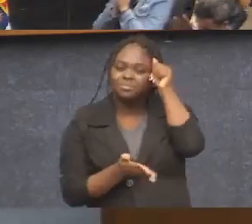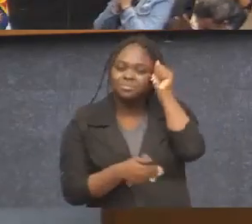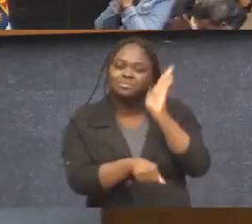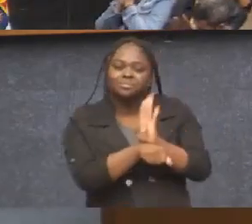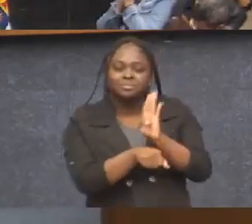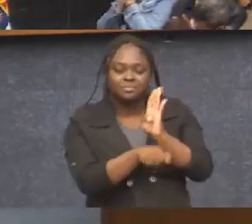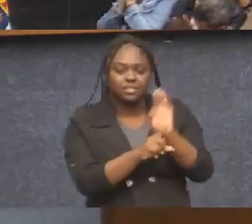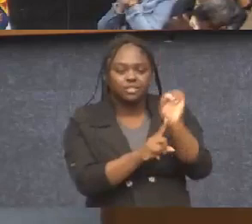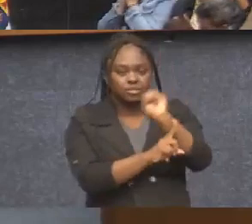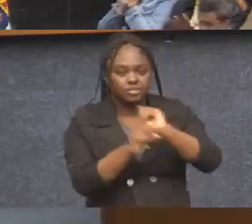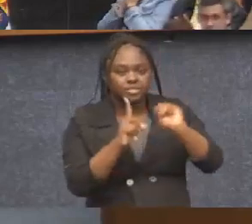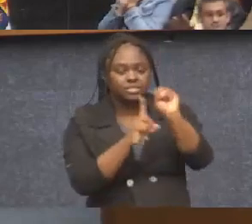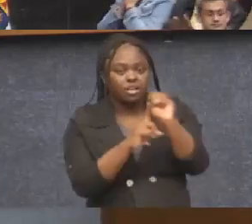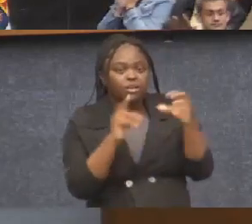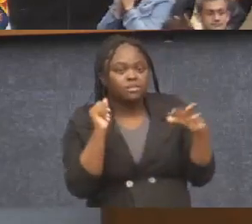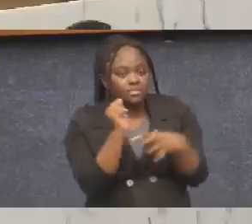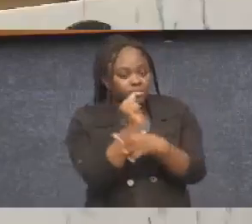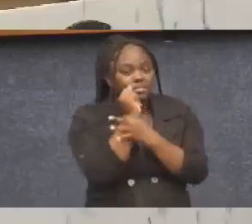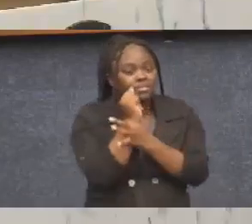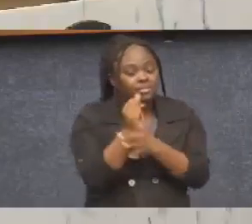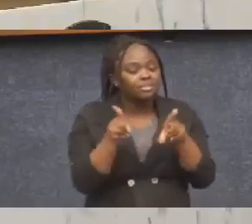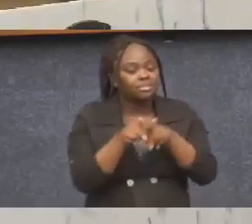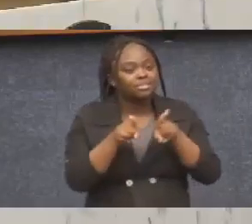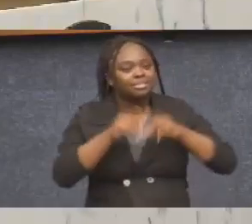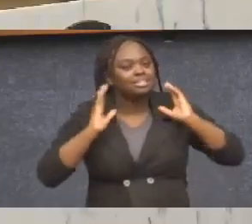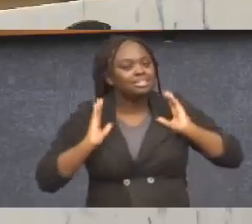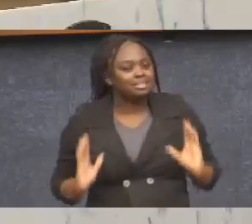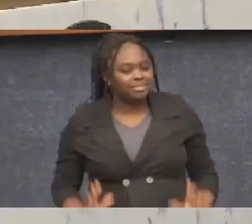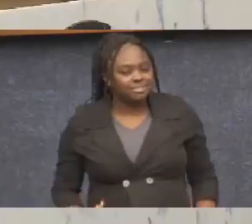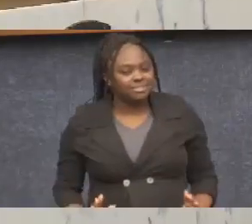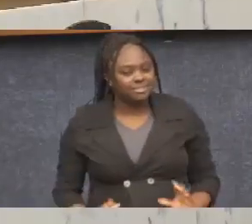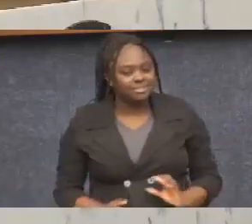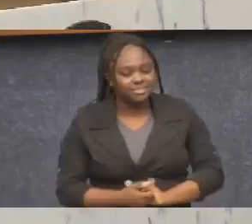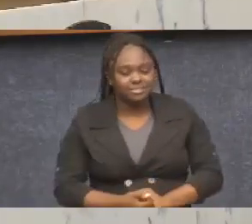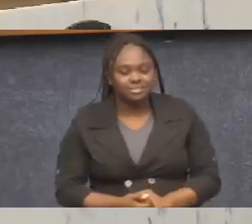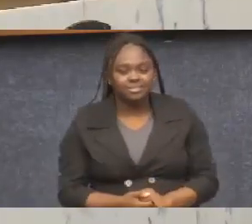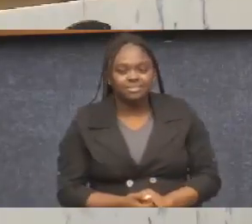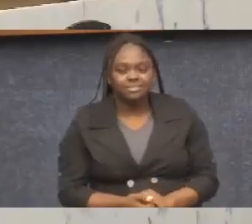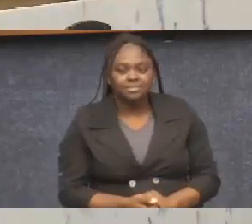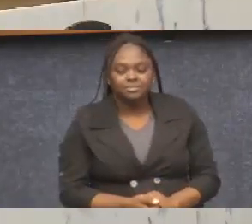Social, Segurança Alimentar e Cidadania.